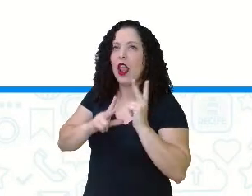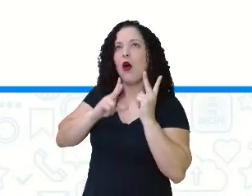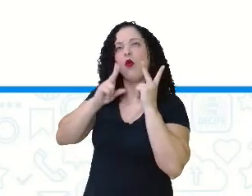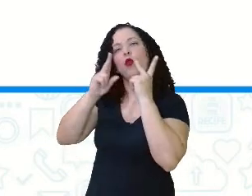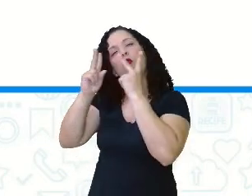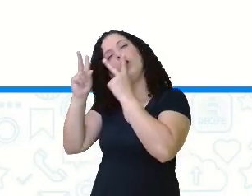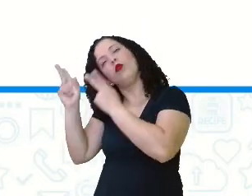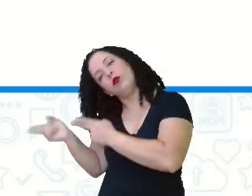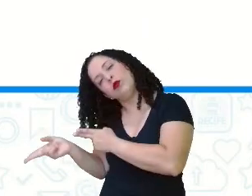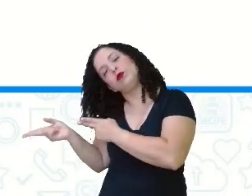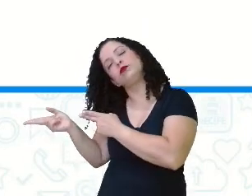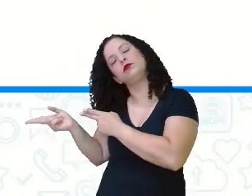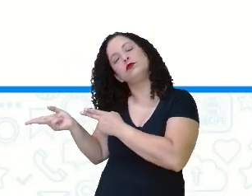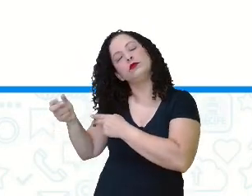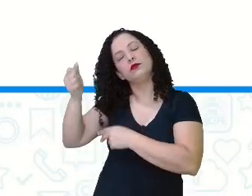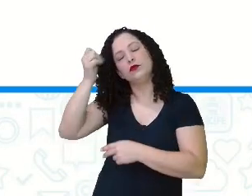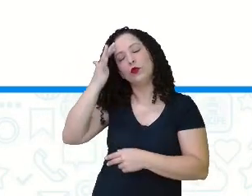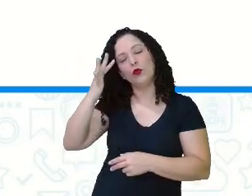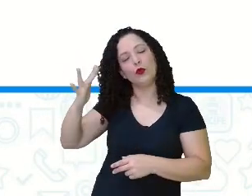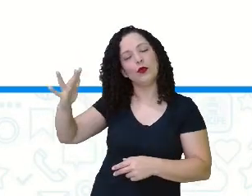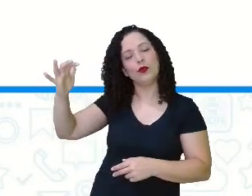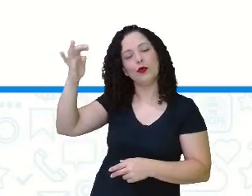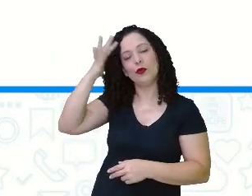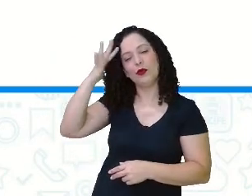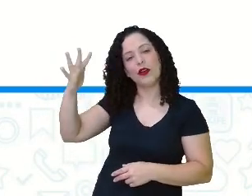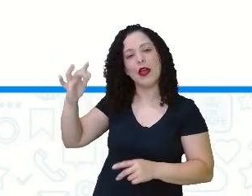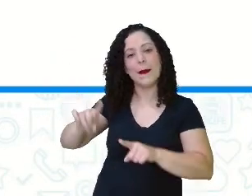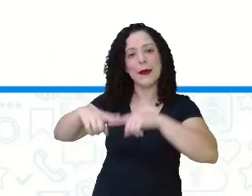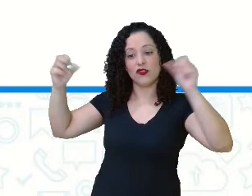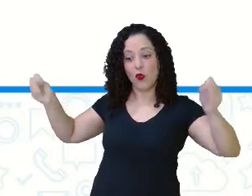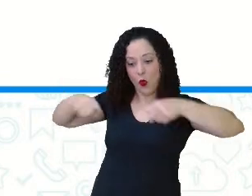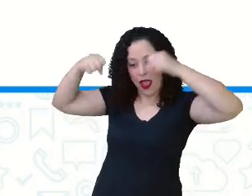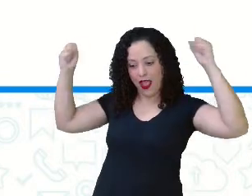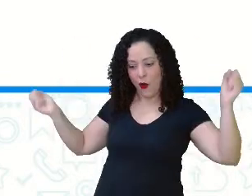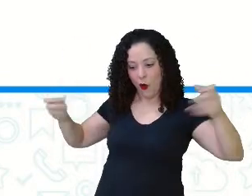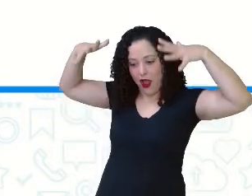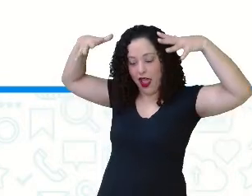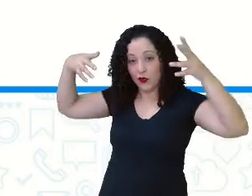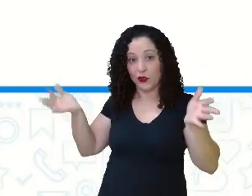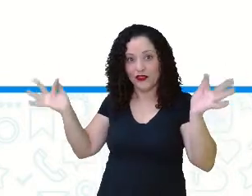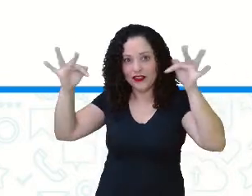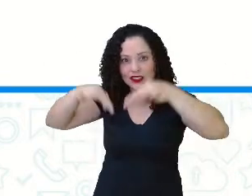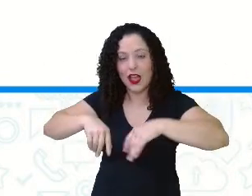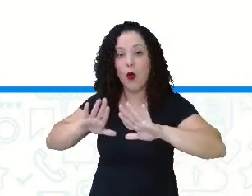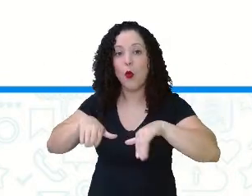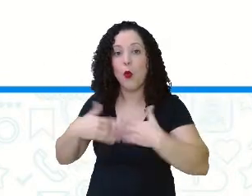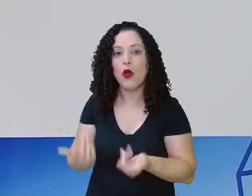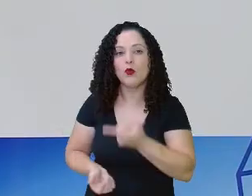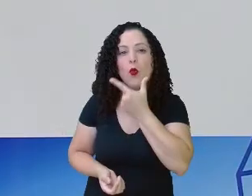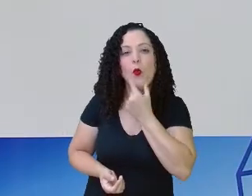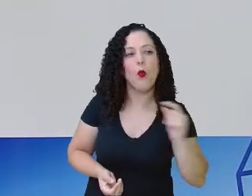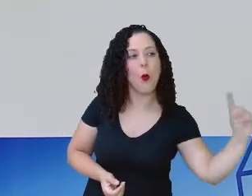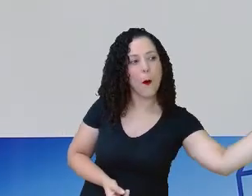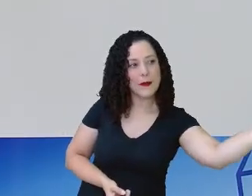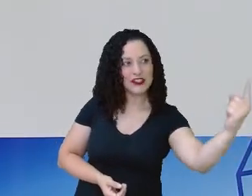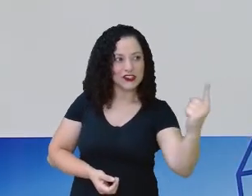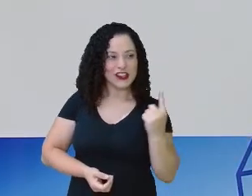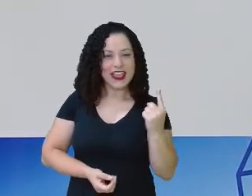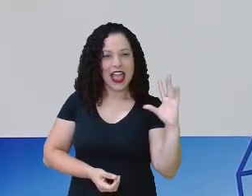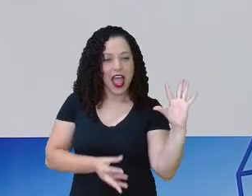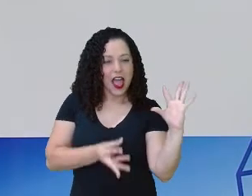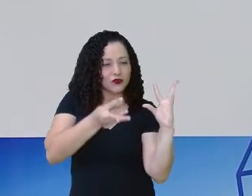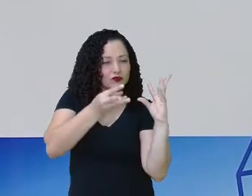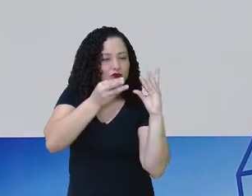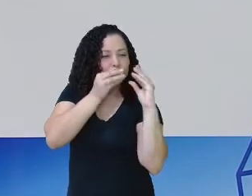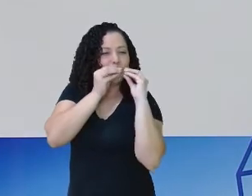em um sono profundo. O feitiço só chega ao fim quando a moça é beijada por um príncipe. Olha, Kézia, a história aí